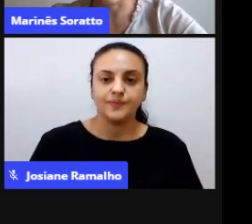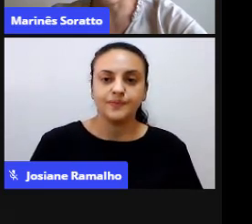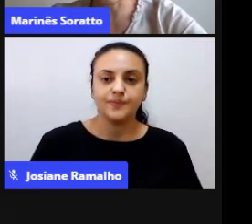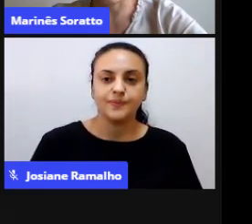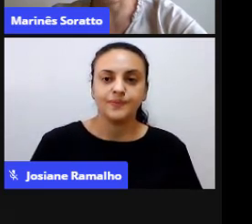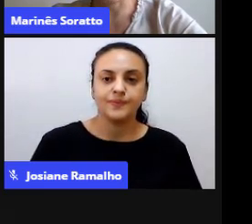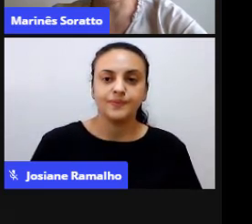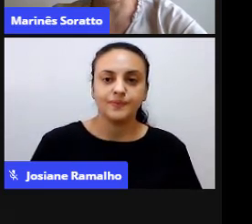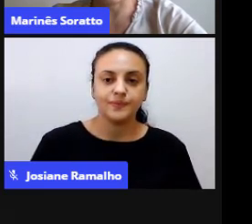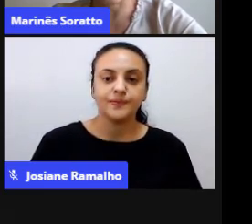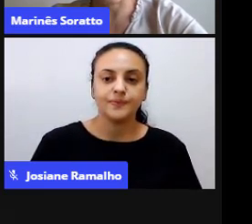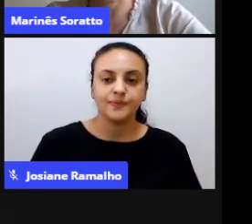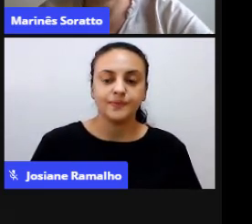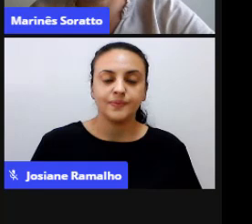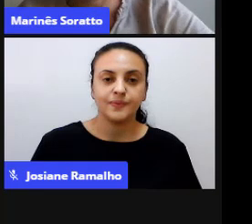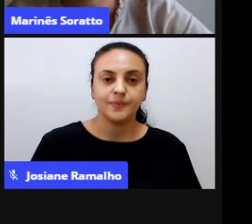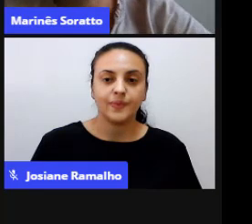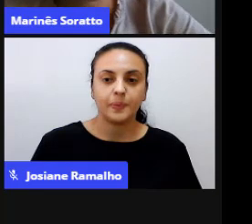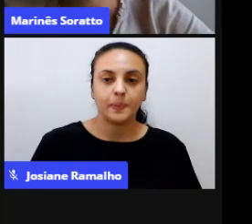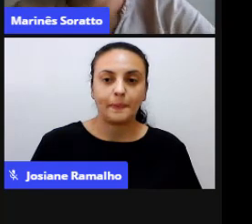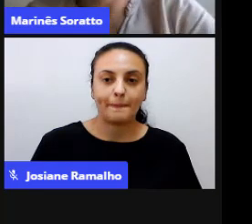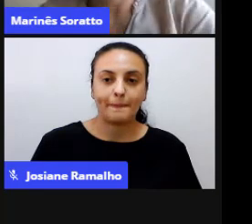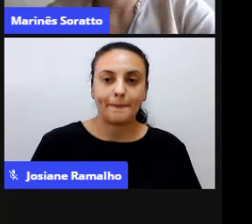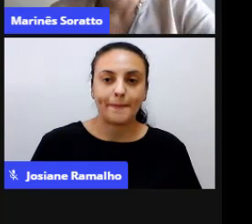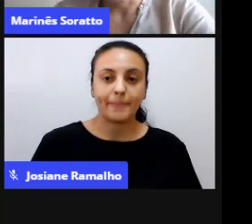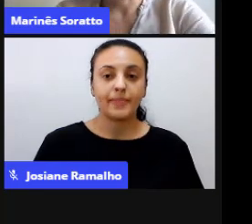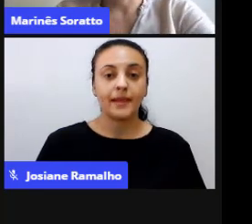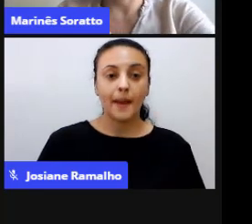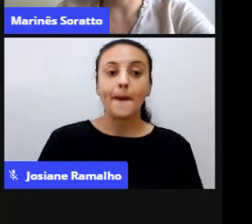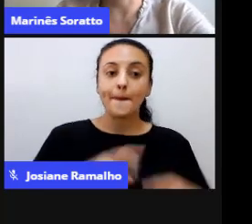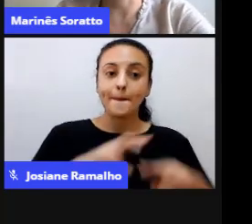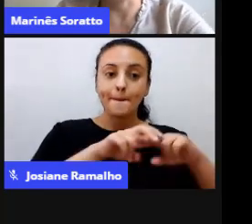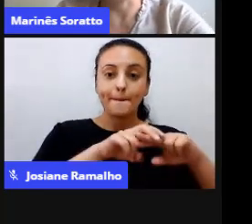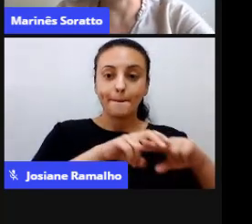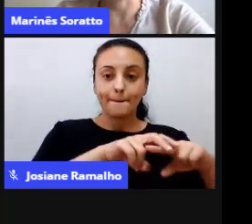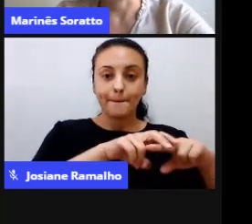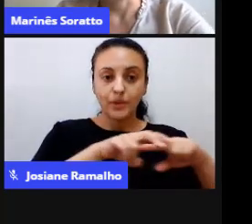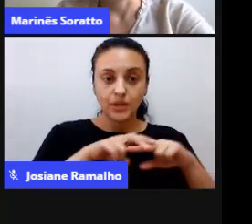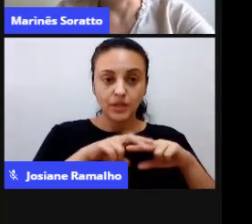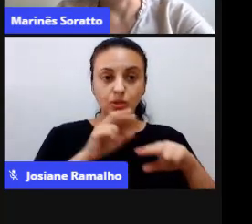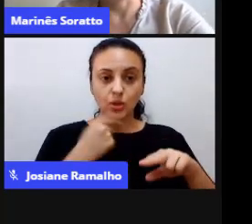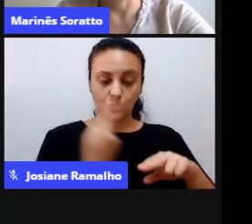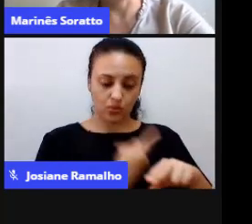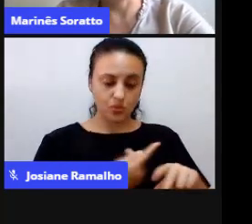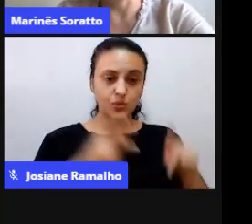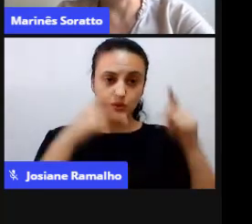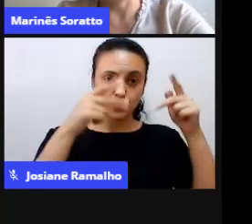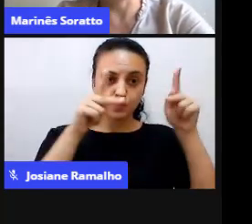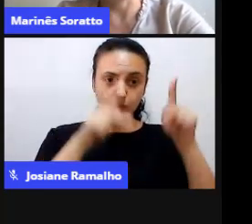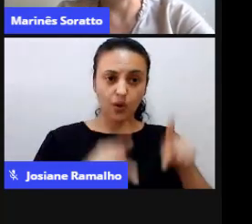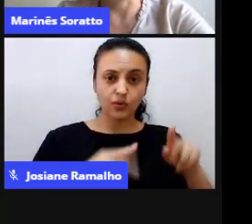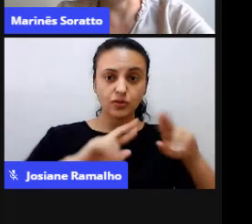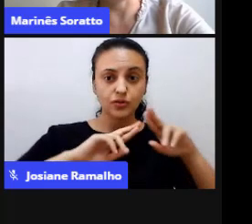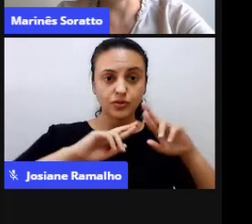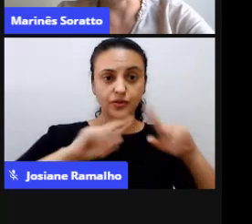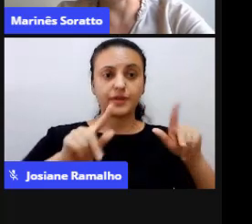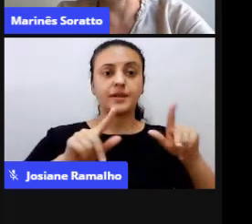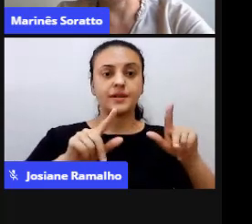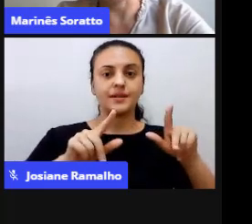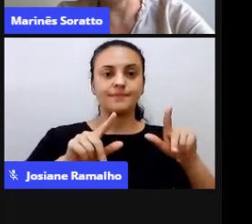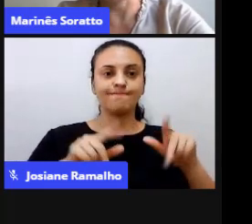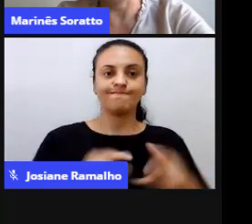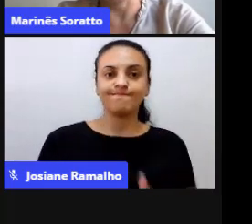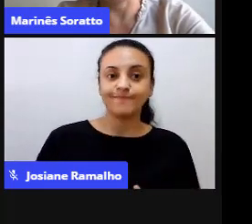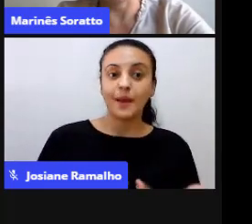Então, essa é a nossa diferença, né? Por isso que nós somos povos diferentes. O problema é que, na maioria das vezes,